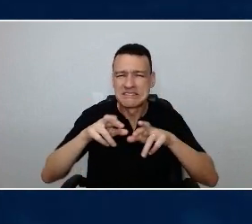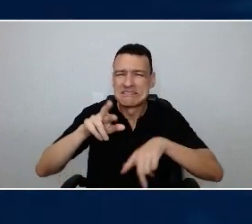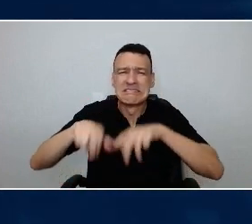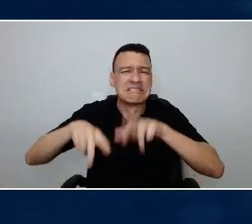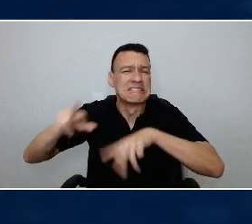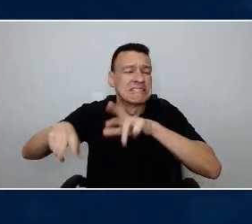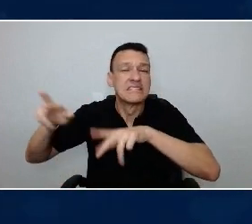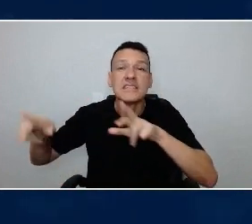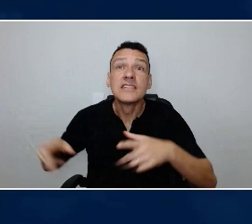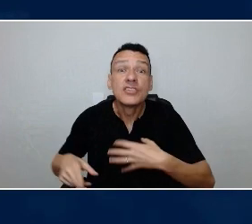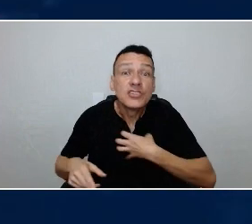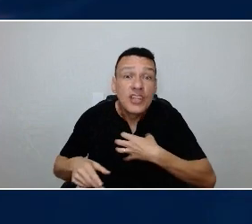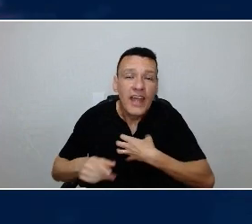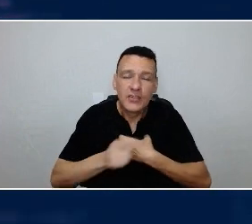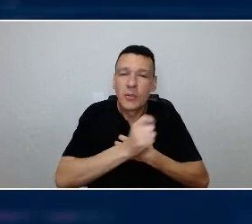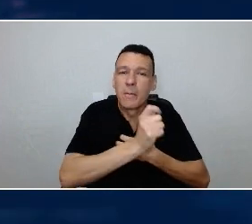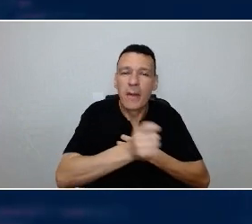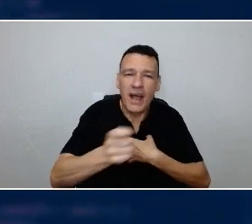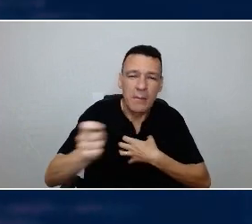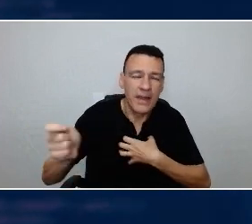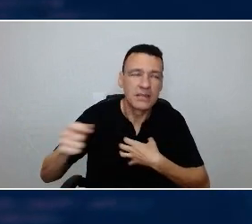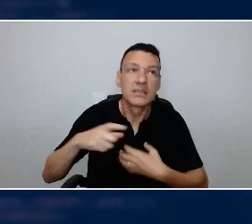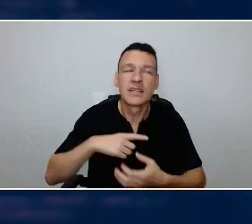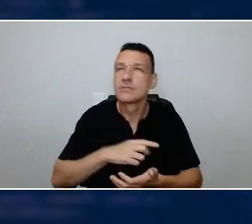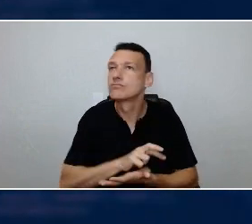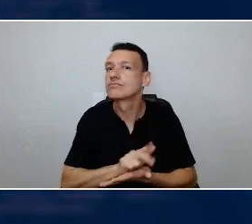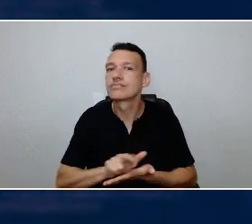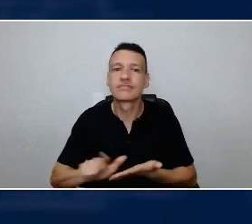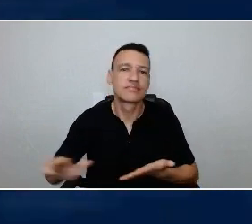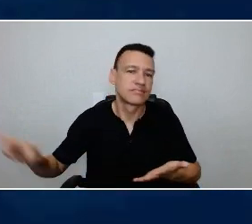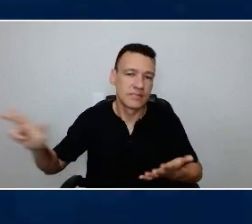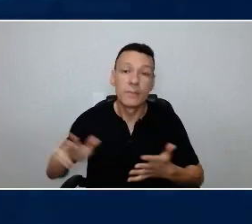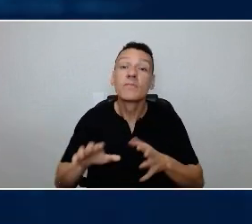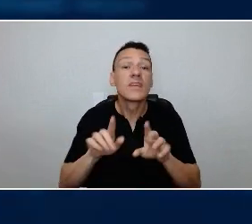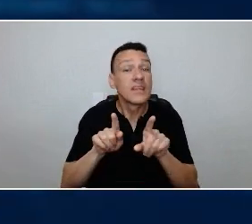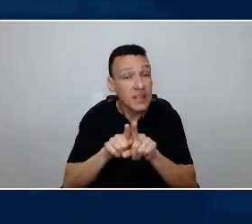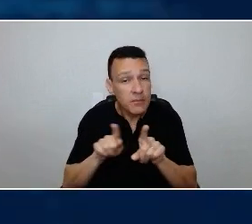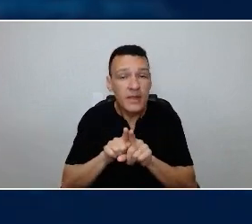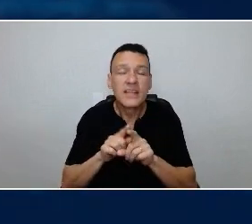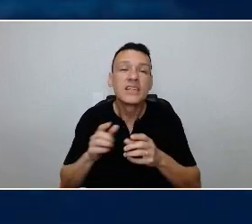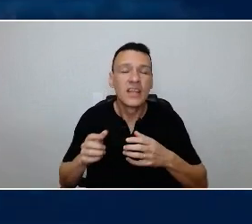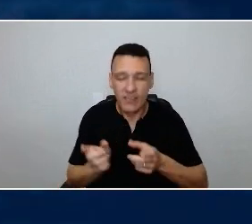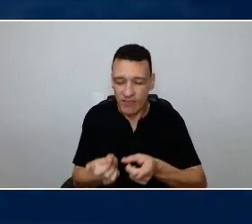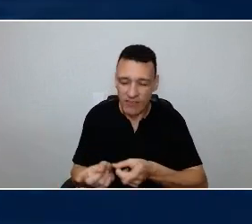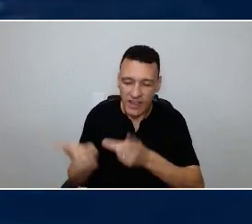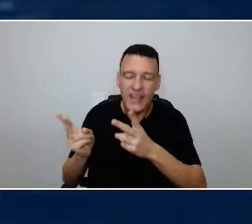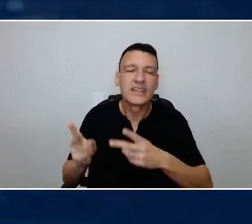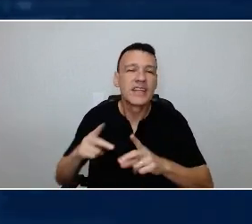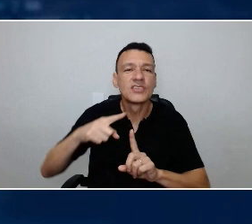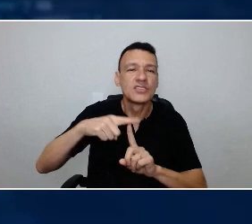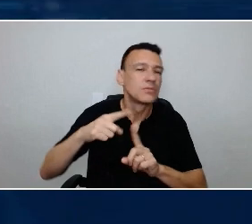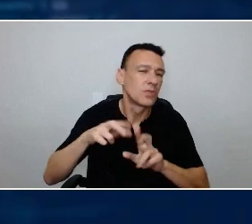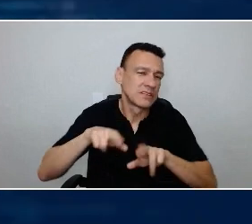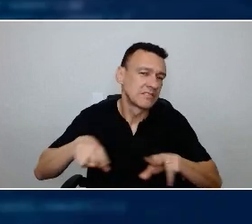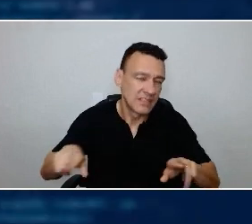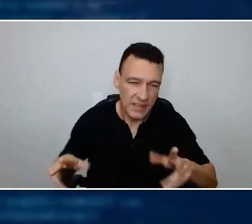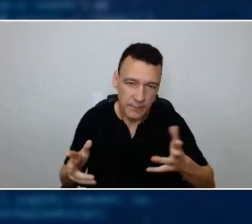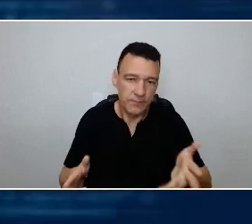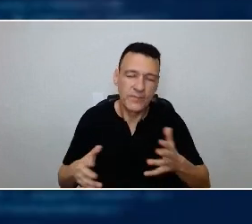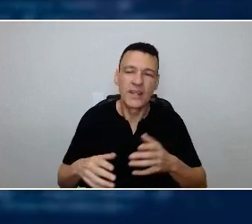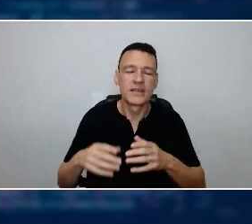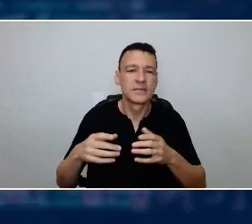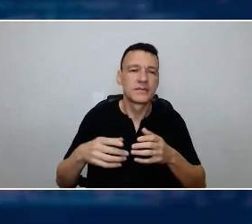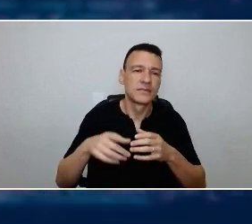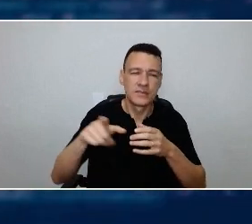coisa linda e muitos tipos e subtipos de vendas que daí você vai ter afiliado coprodutor afiliado e coprodutor